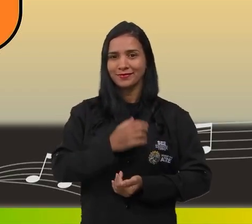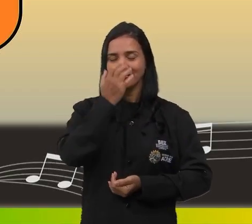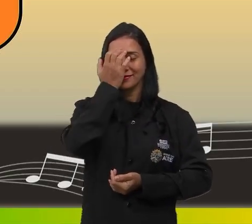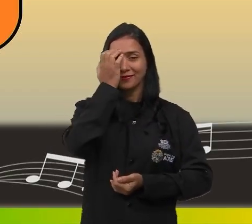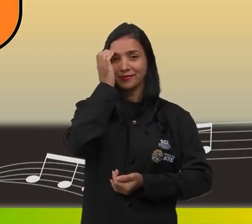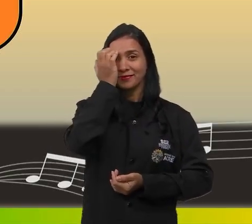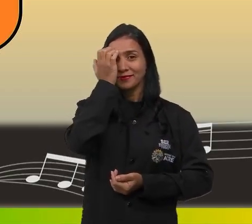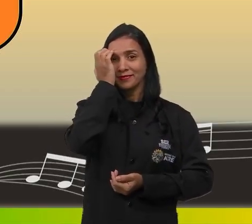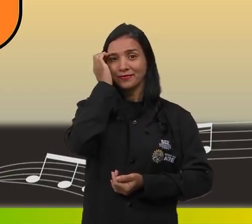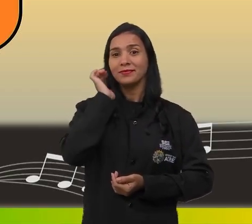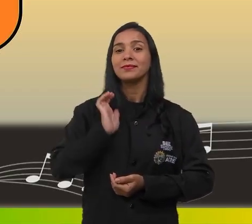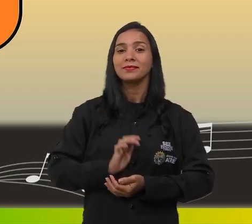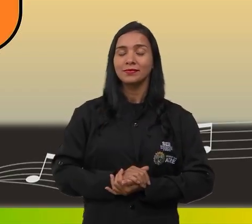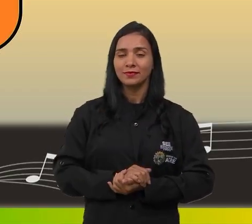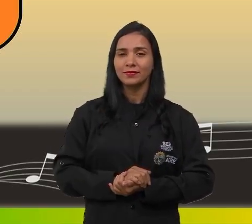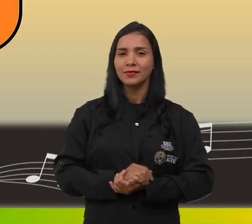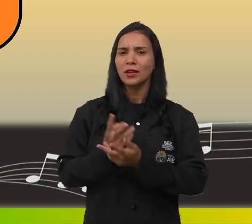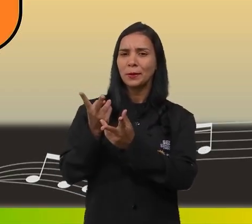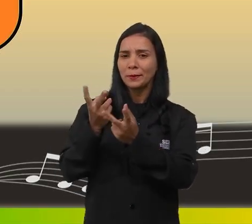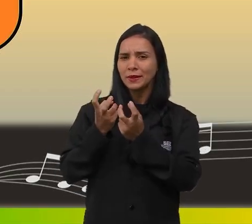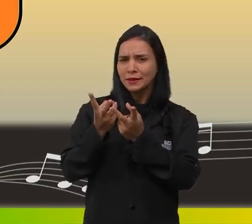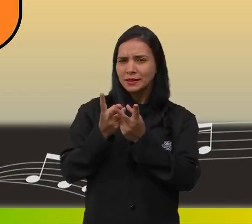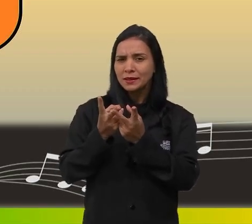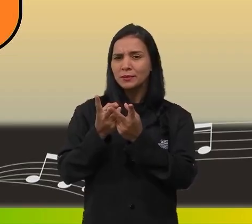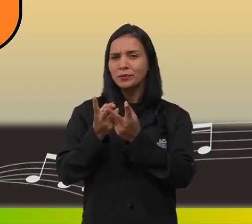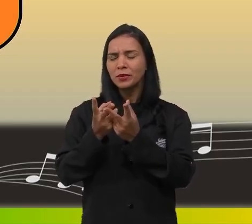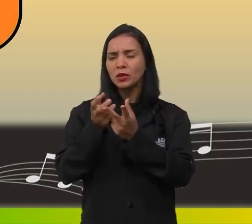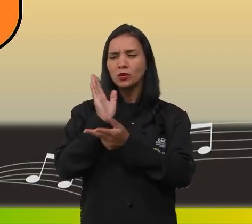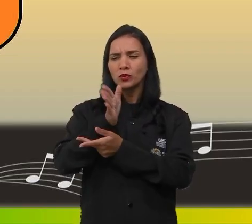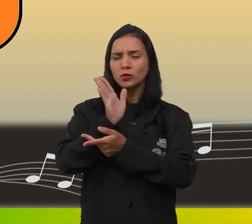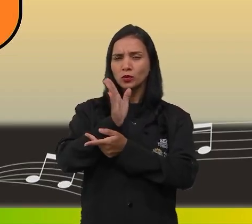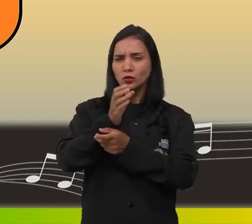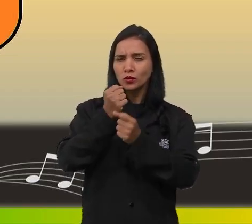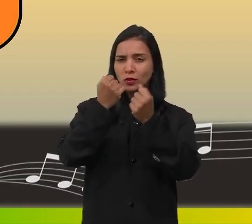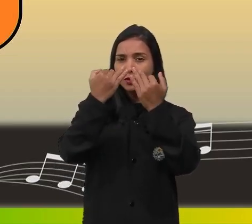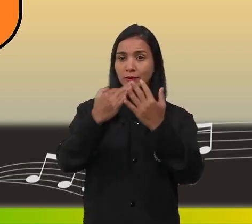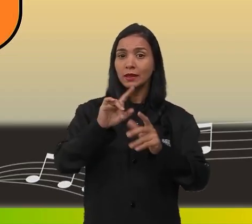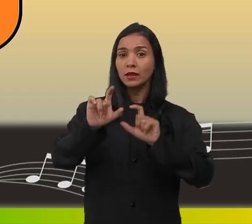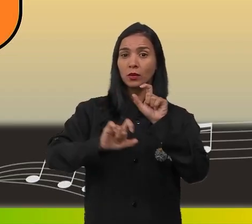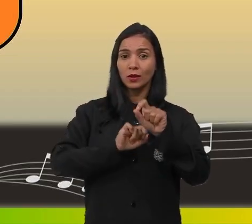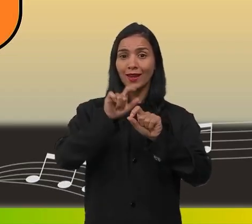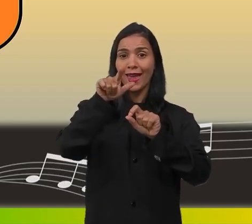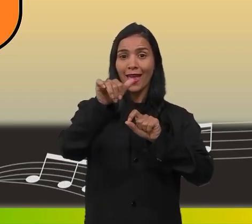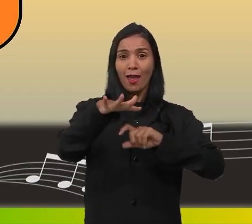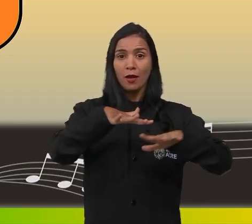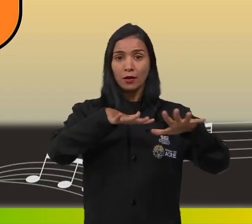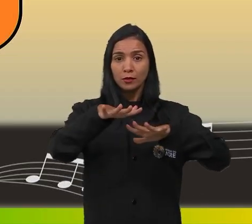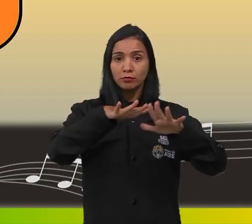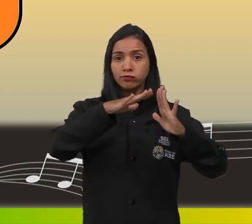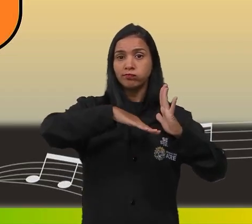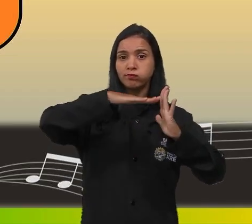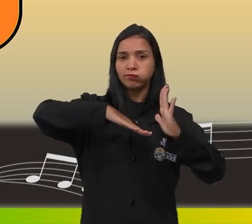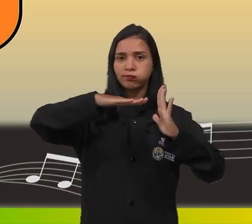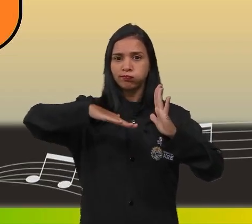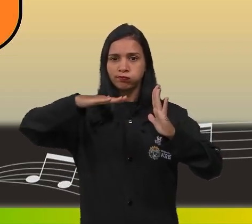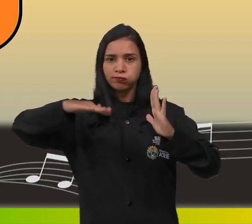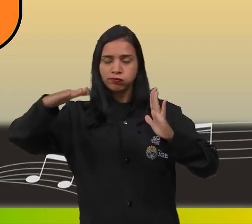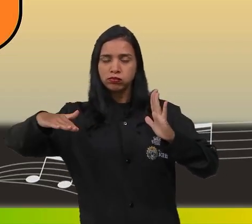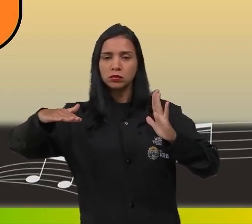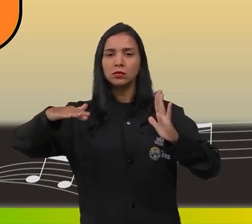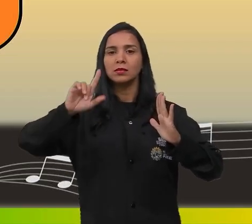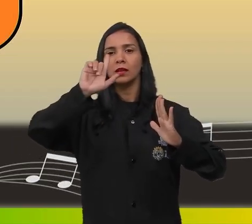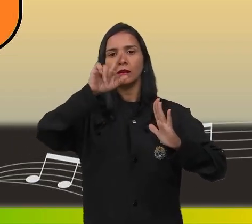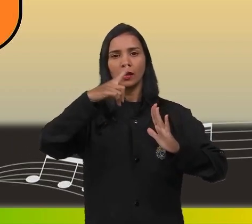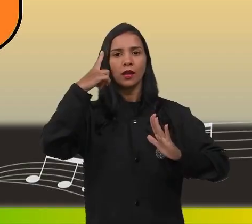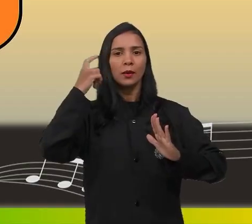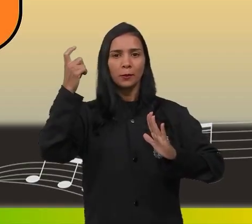gente observou que a altura, ela trata-se aí, né, das vibrações, o que determina é as vibrações do